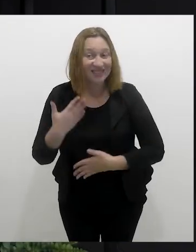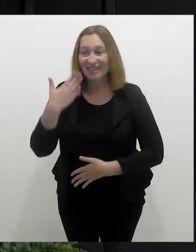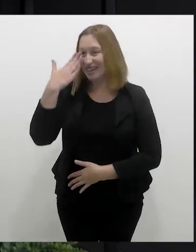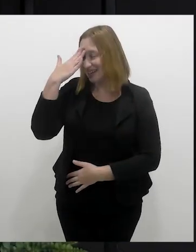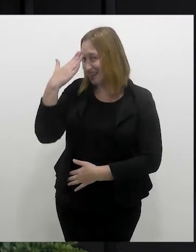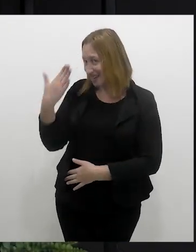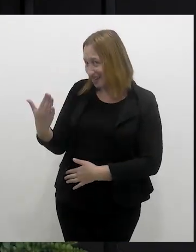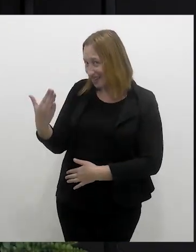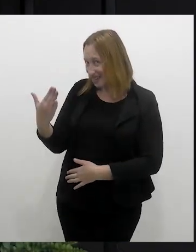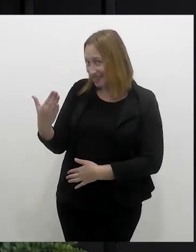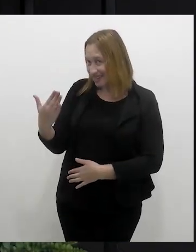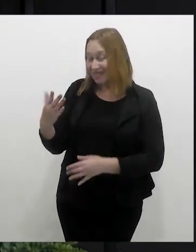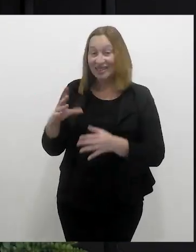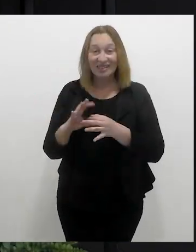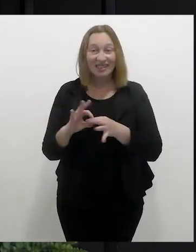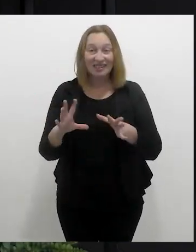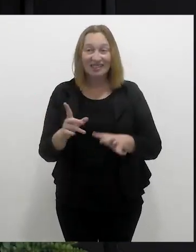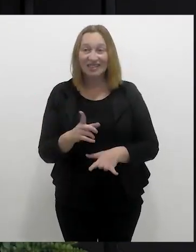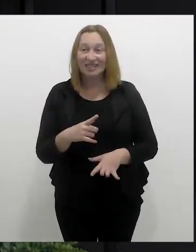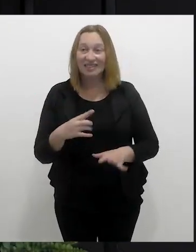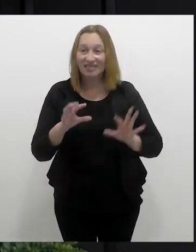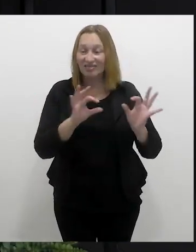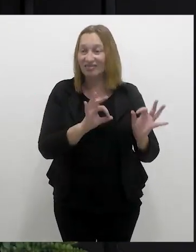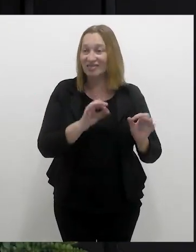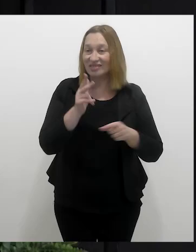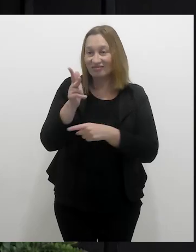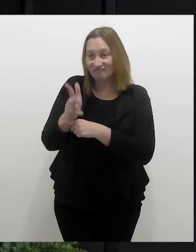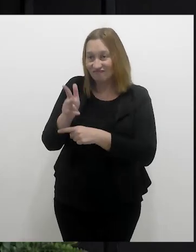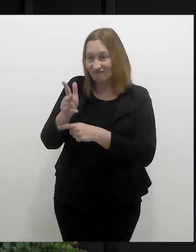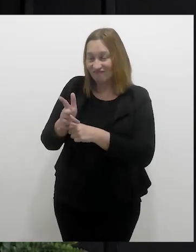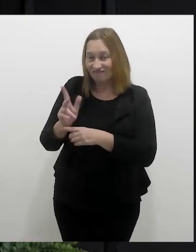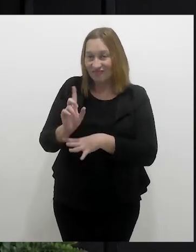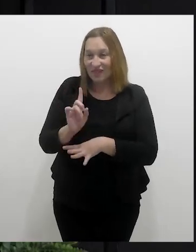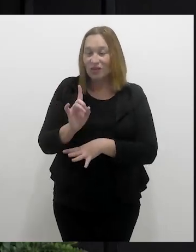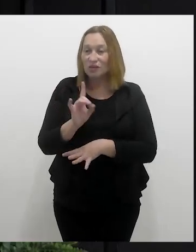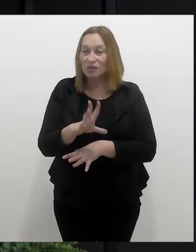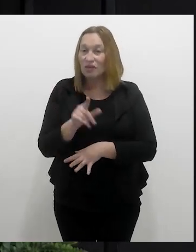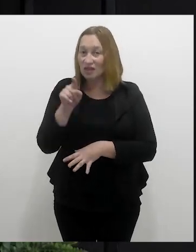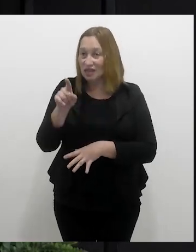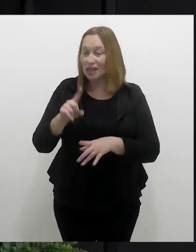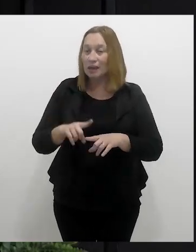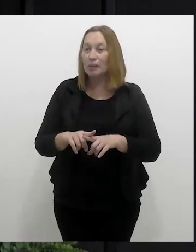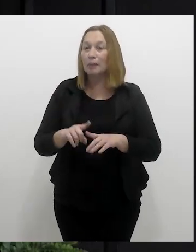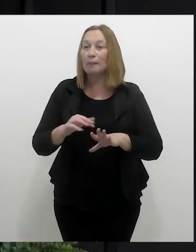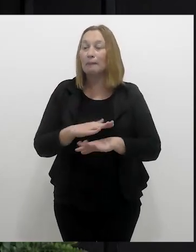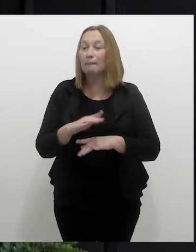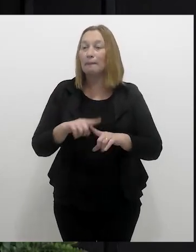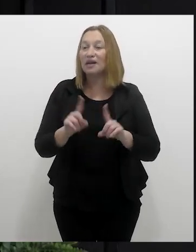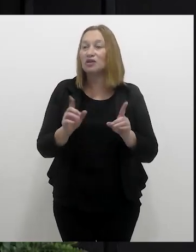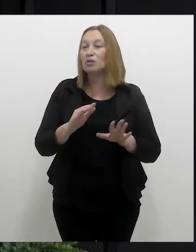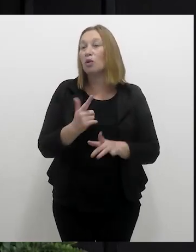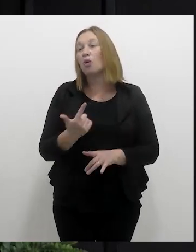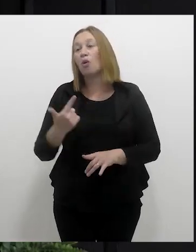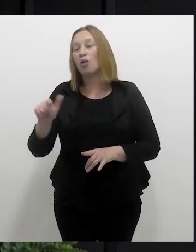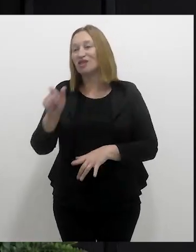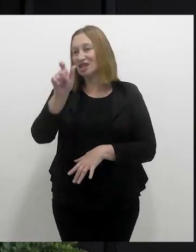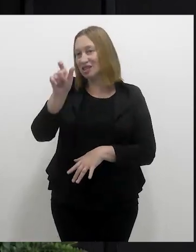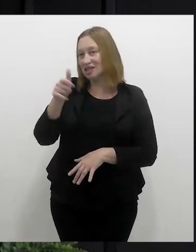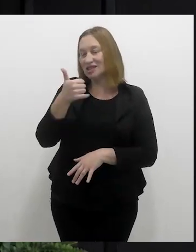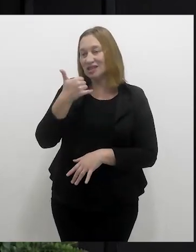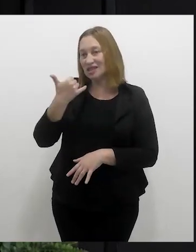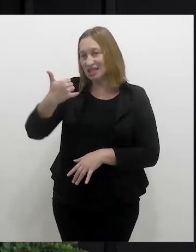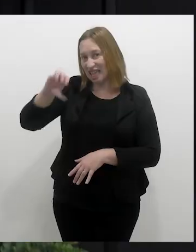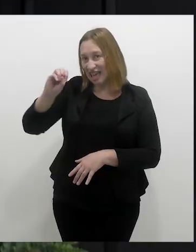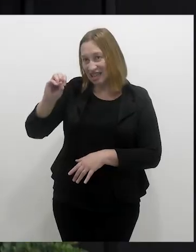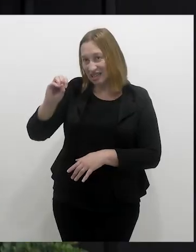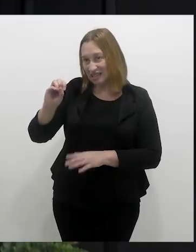Maura, que alegria, te agradeço, te deixando as nossas câmeras à disposição, não só a você, como a todas as